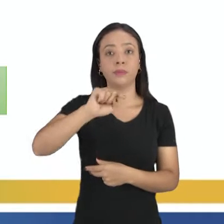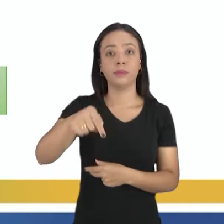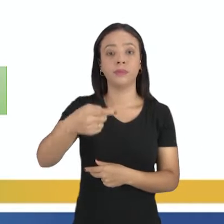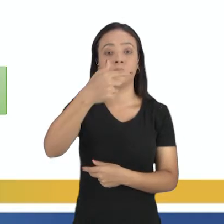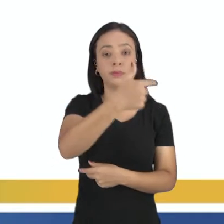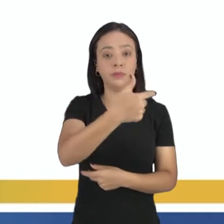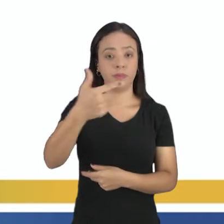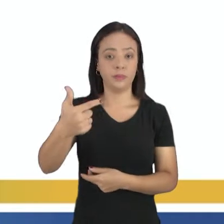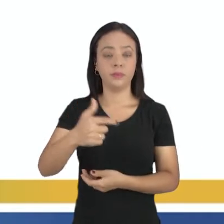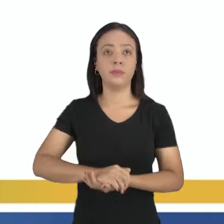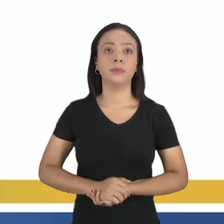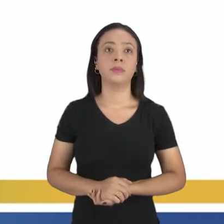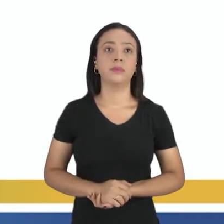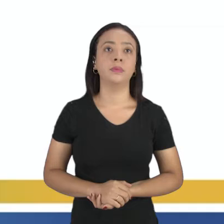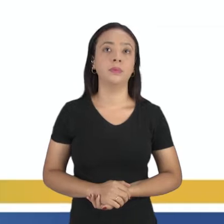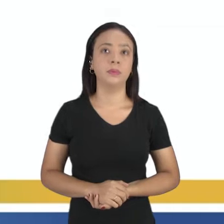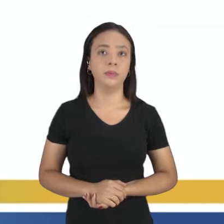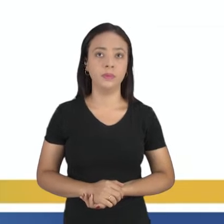14,22.